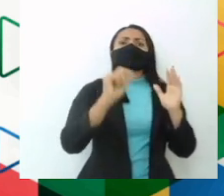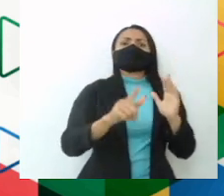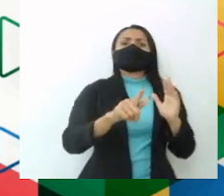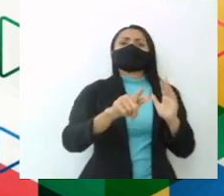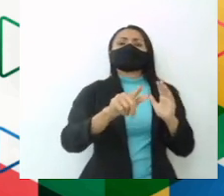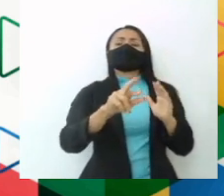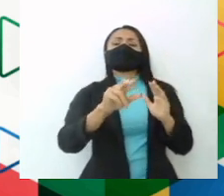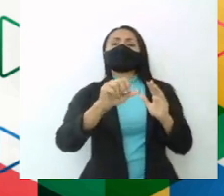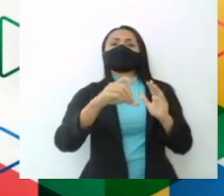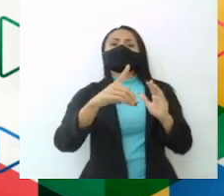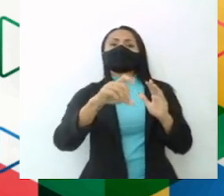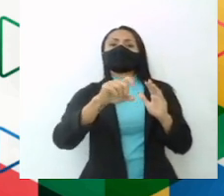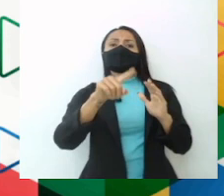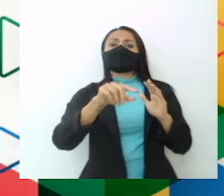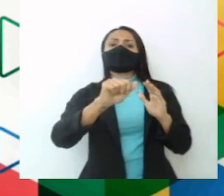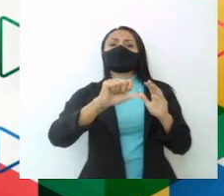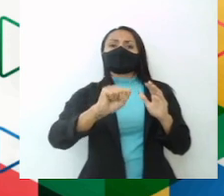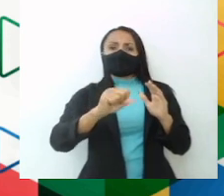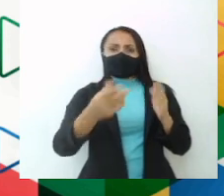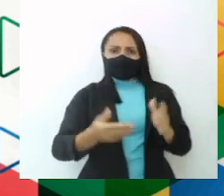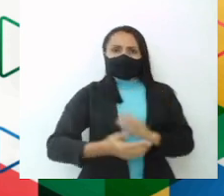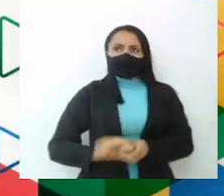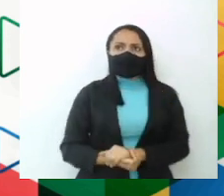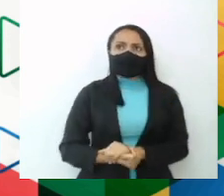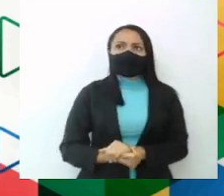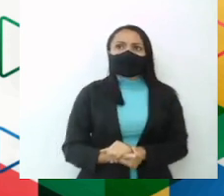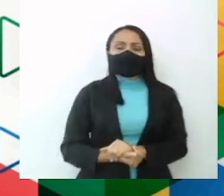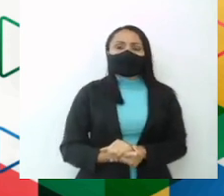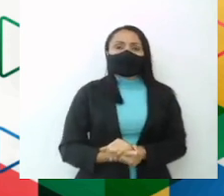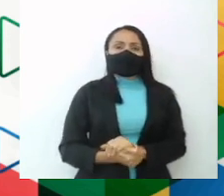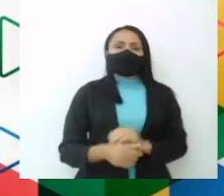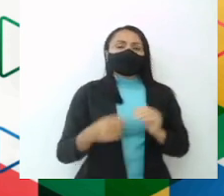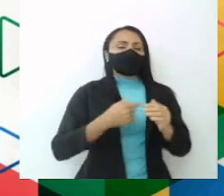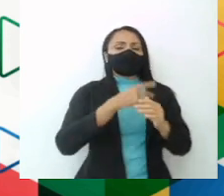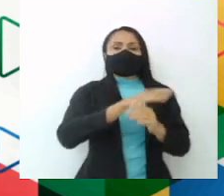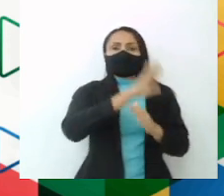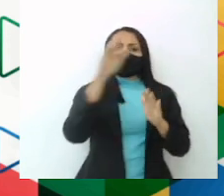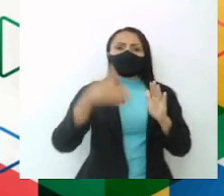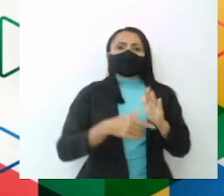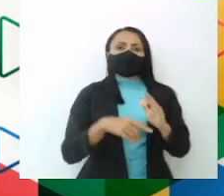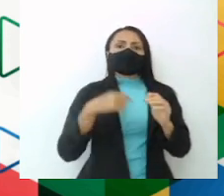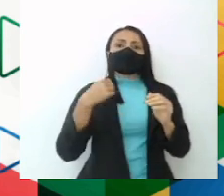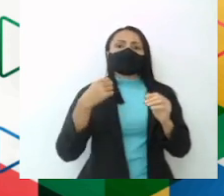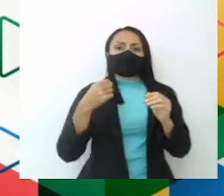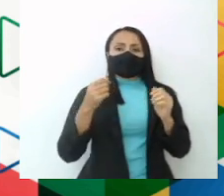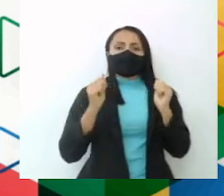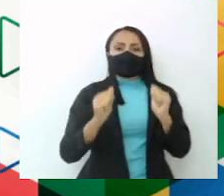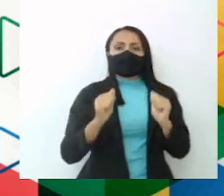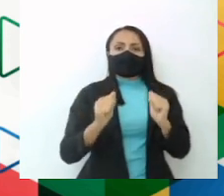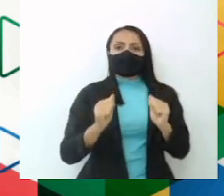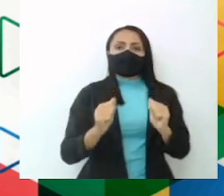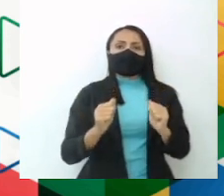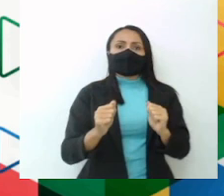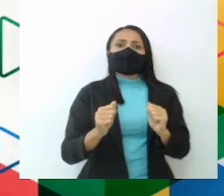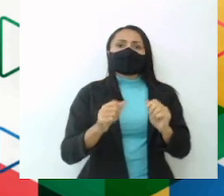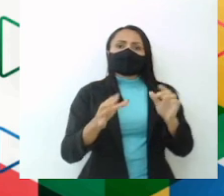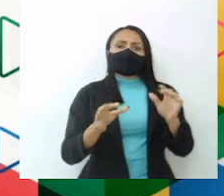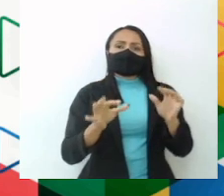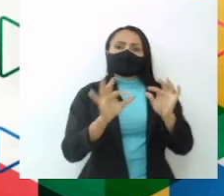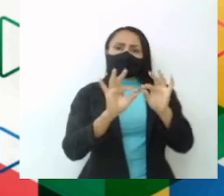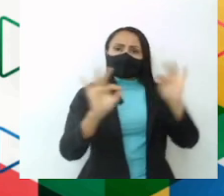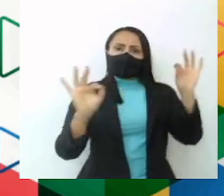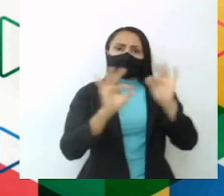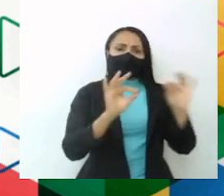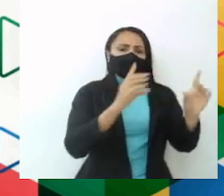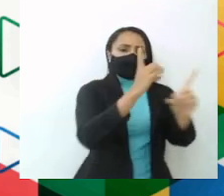Eu vou explicar alguns conceitos para vocês dentro do exercício. Grandeza é tudo aquilo que a gente pode medir, tudo aquilo que a gente pode mensurar. Então,